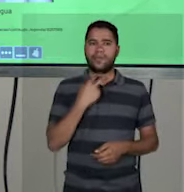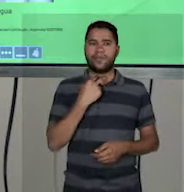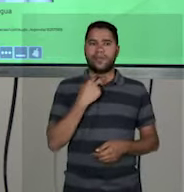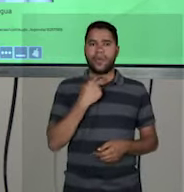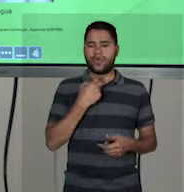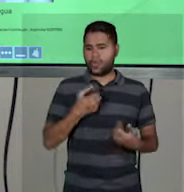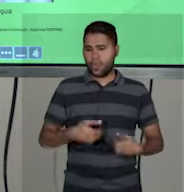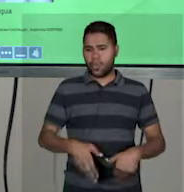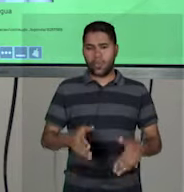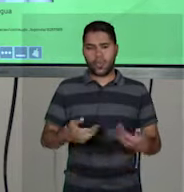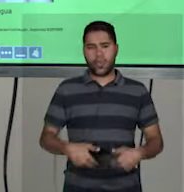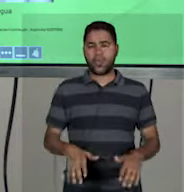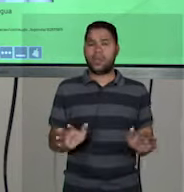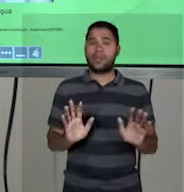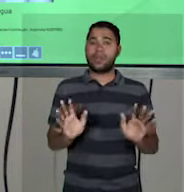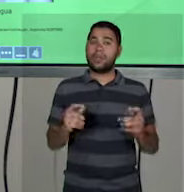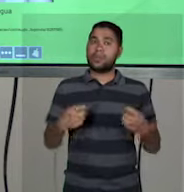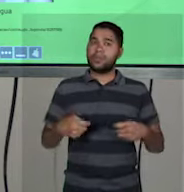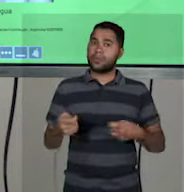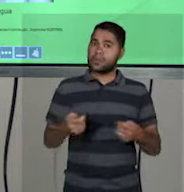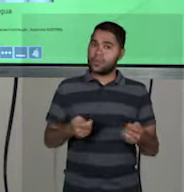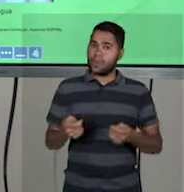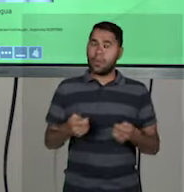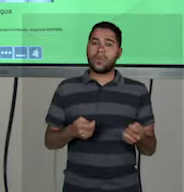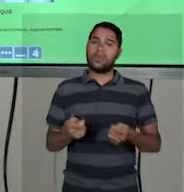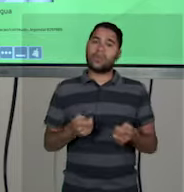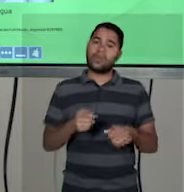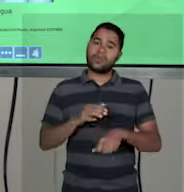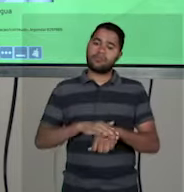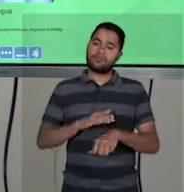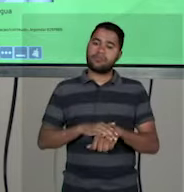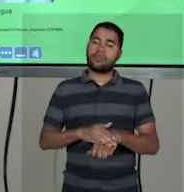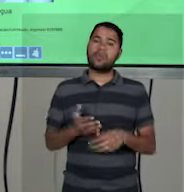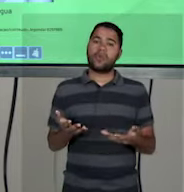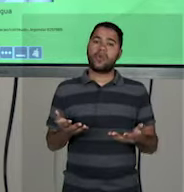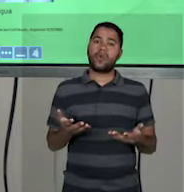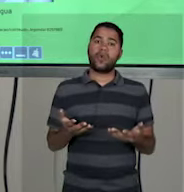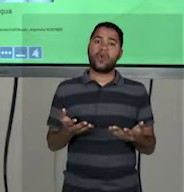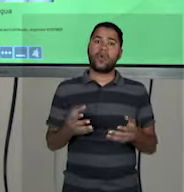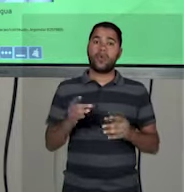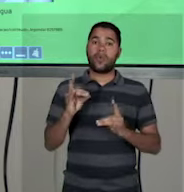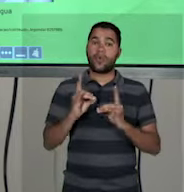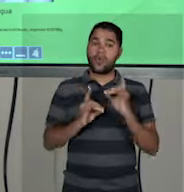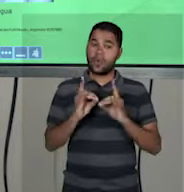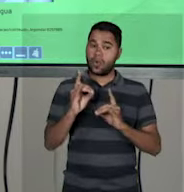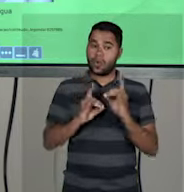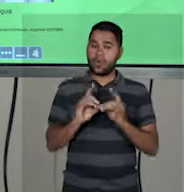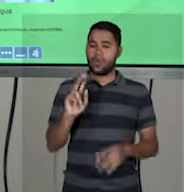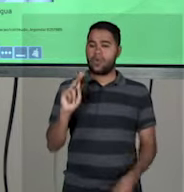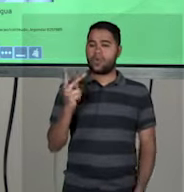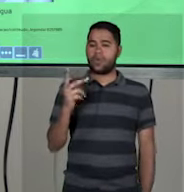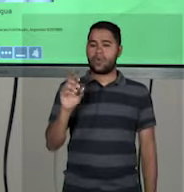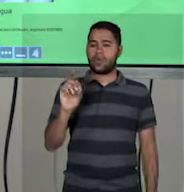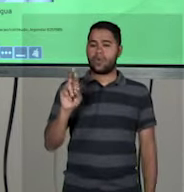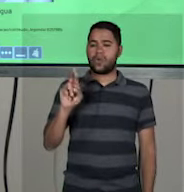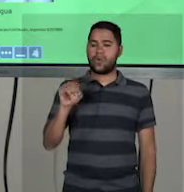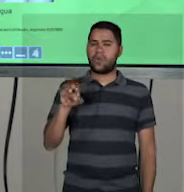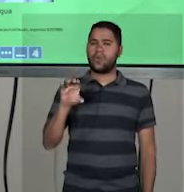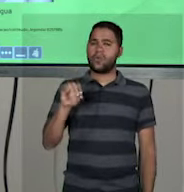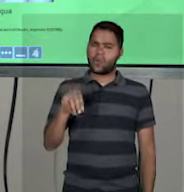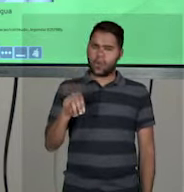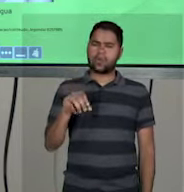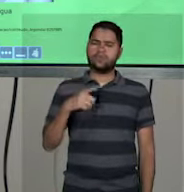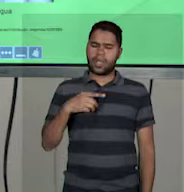eliminar muito, né? Precisa ter um controle. Esse controle é feito por meio de hormônios. Lembrando que a gente vai ter aula de hormônios, né, nas